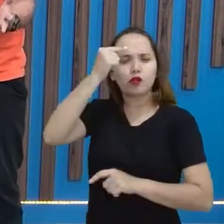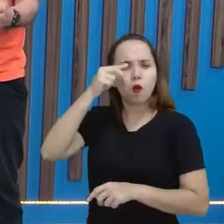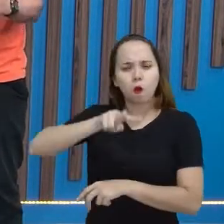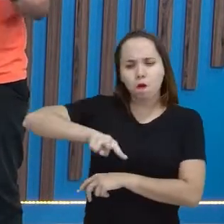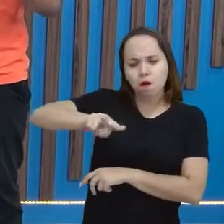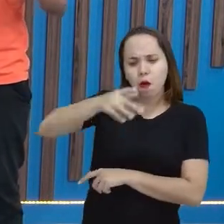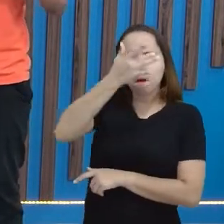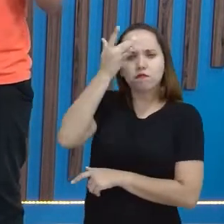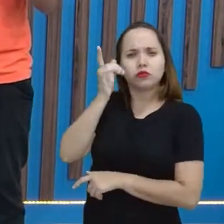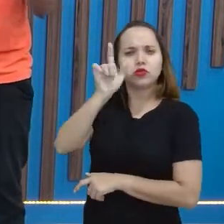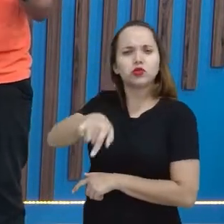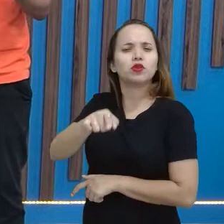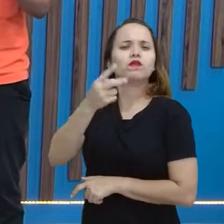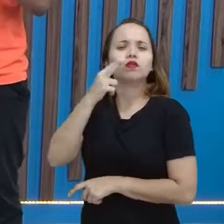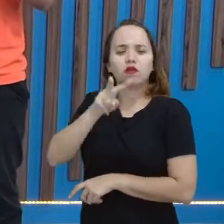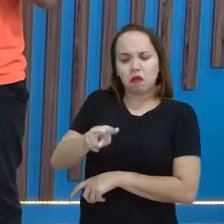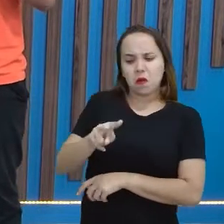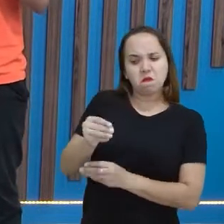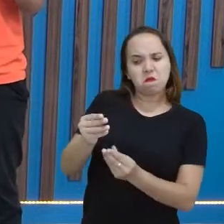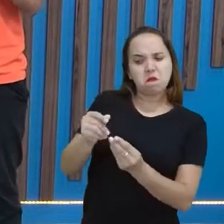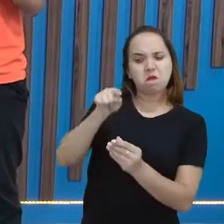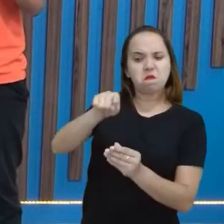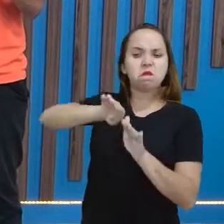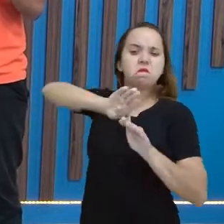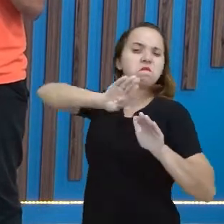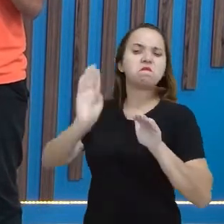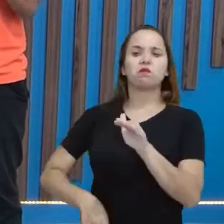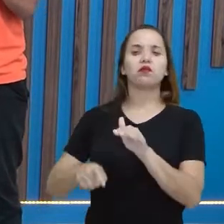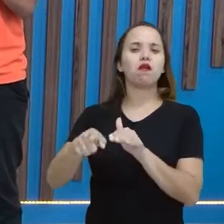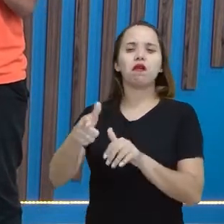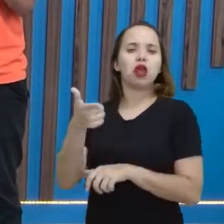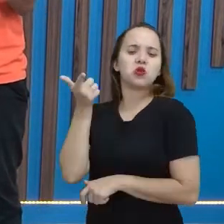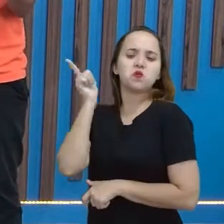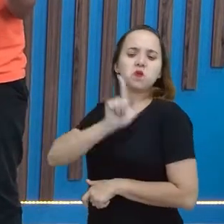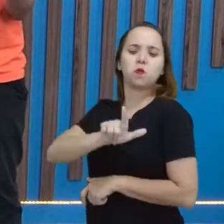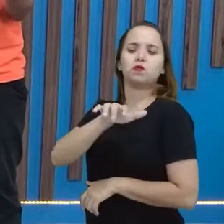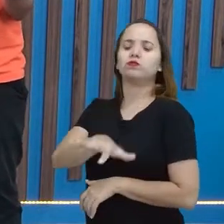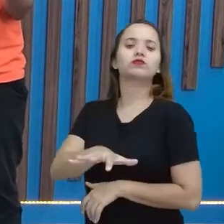inferior, que ela não consegue, que ela tem, né, que ela não